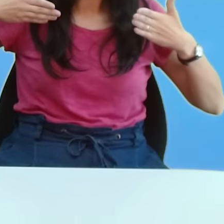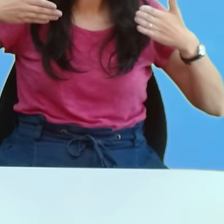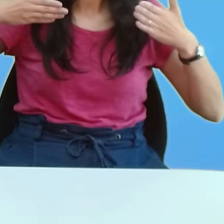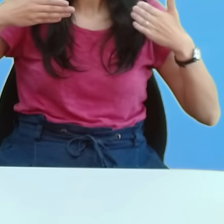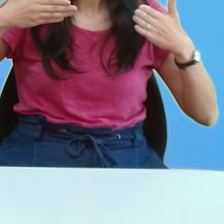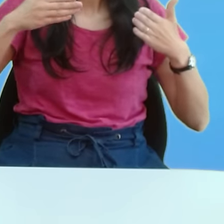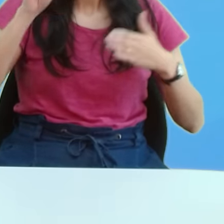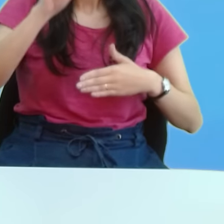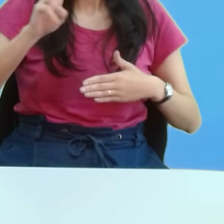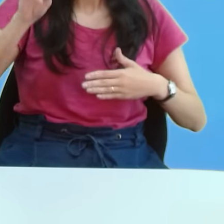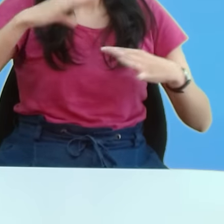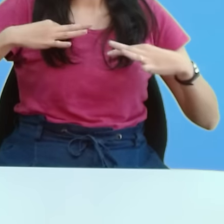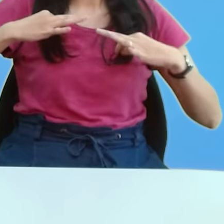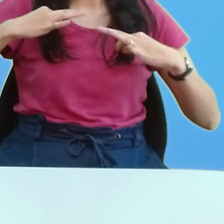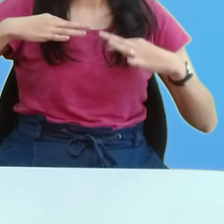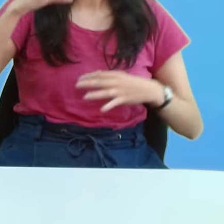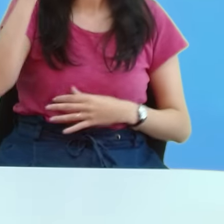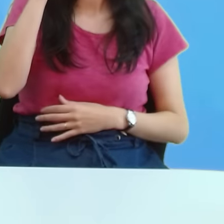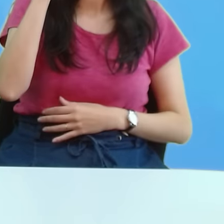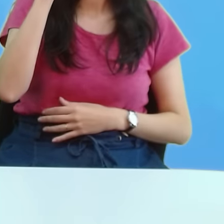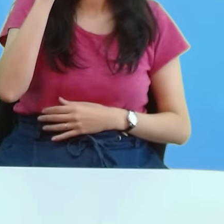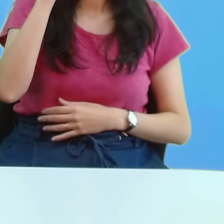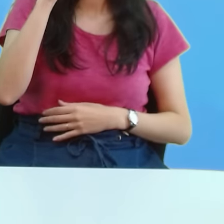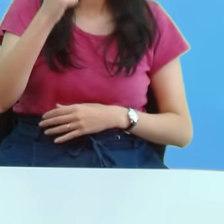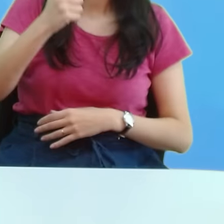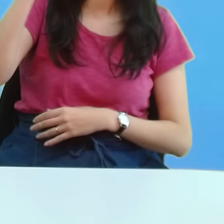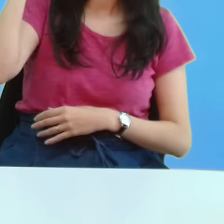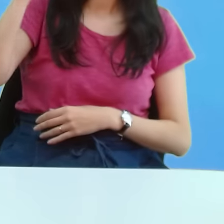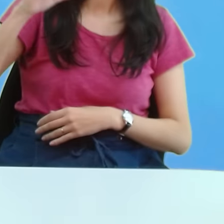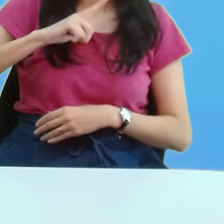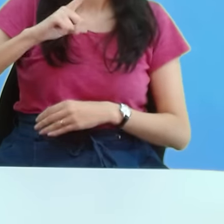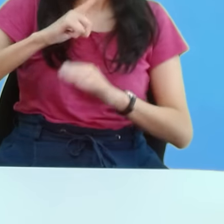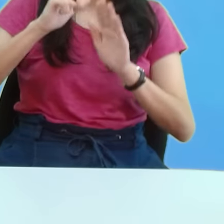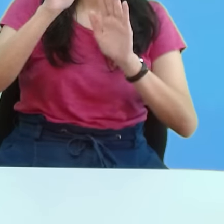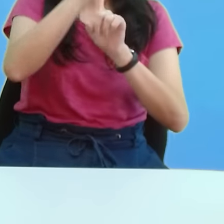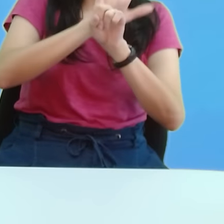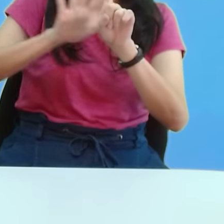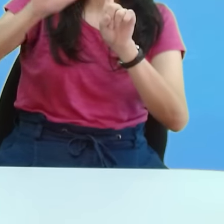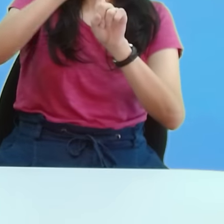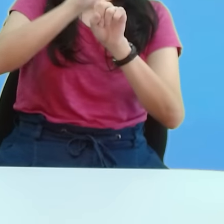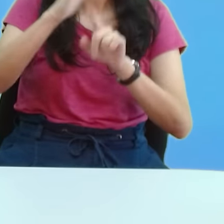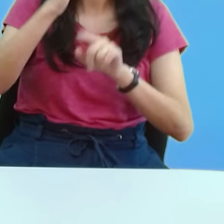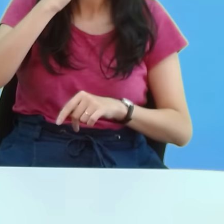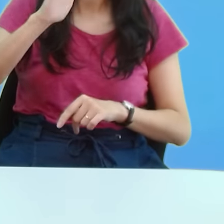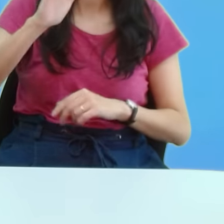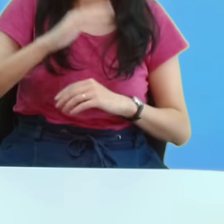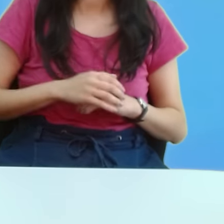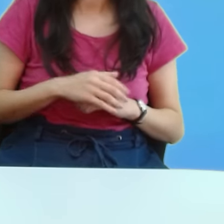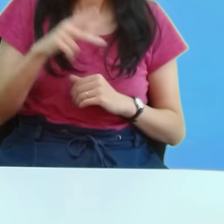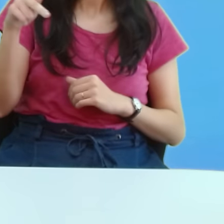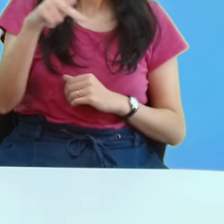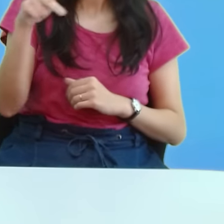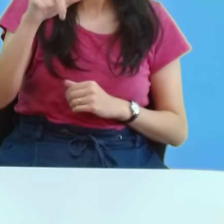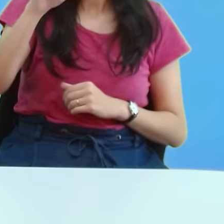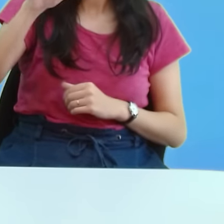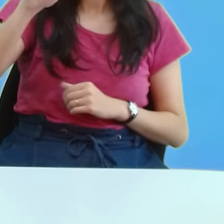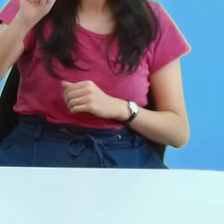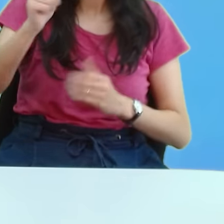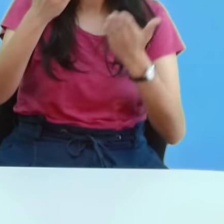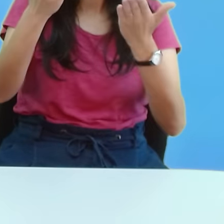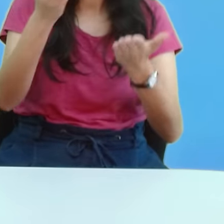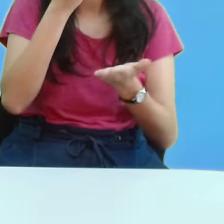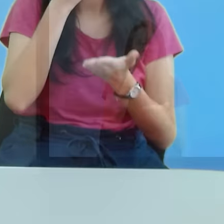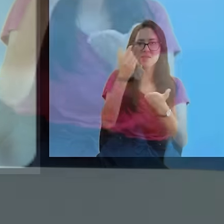blusa verde e atrás de mim tem uma tela azul. Professora Lia, é com você, seja